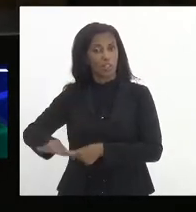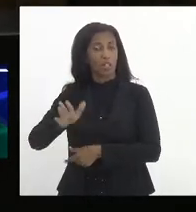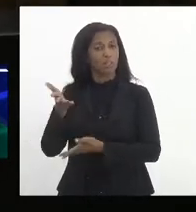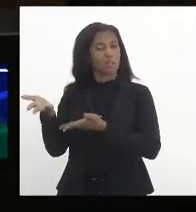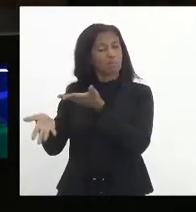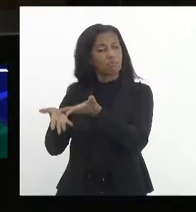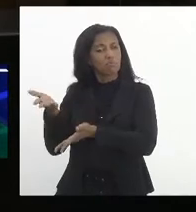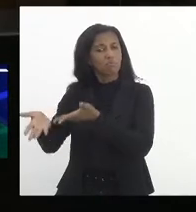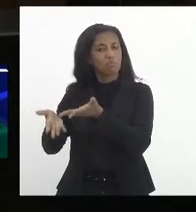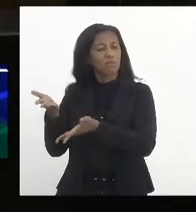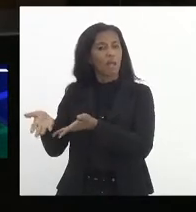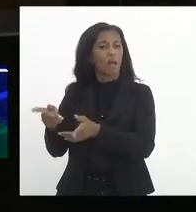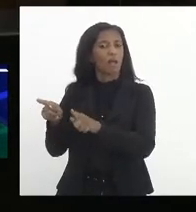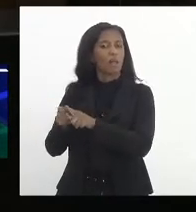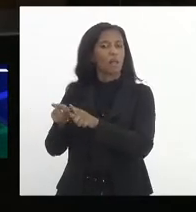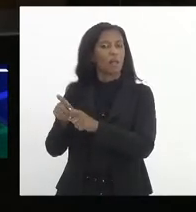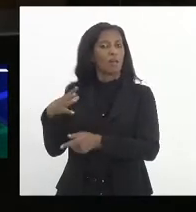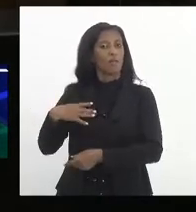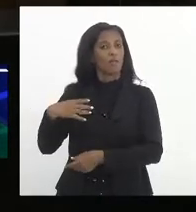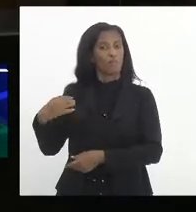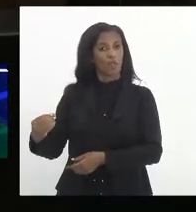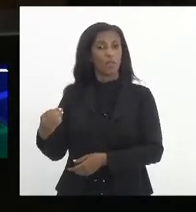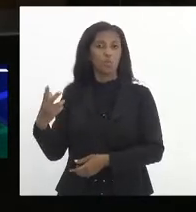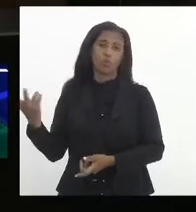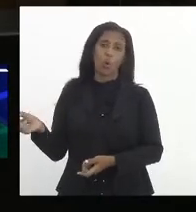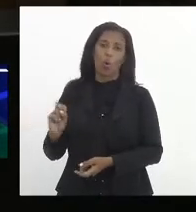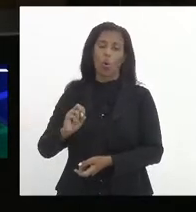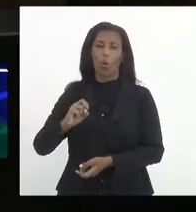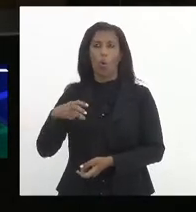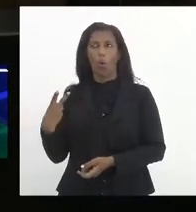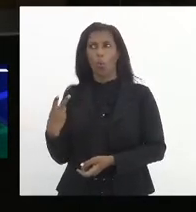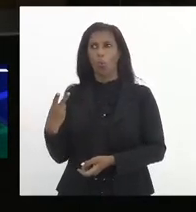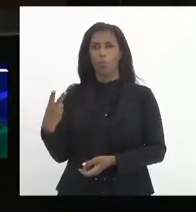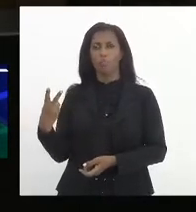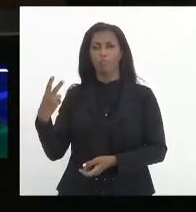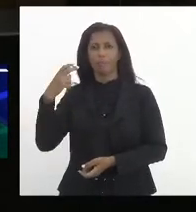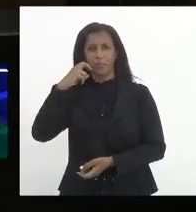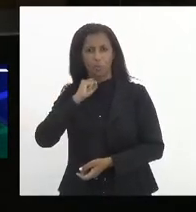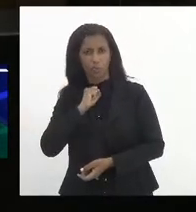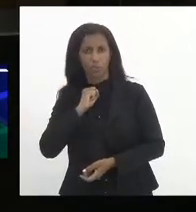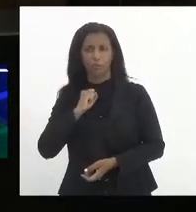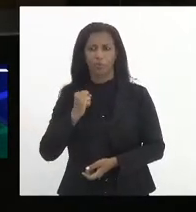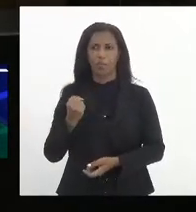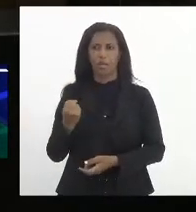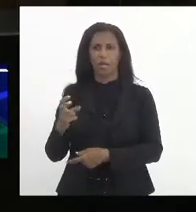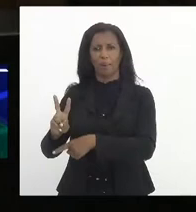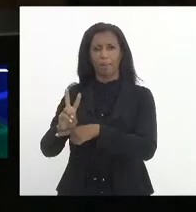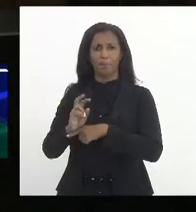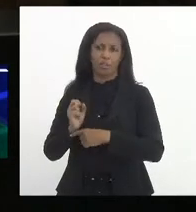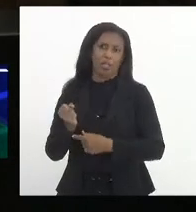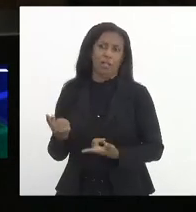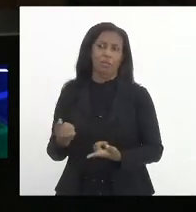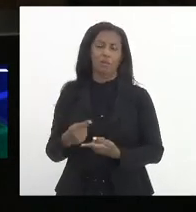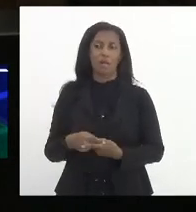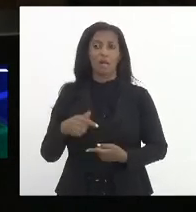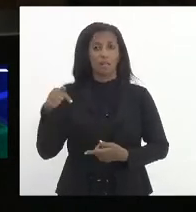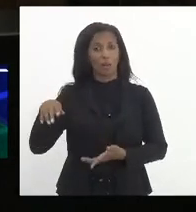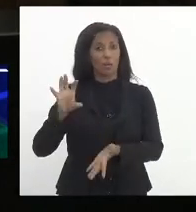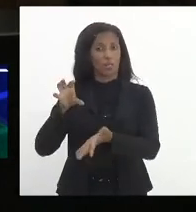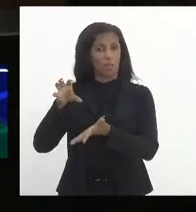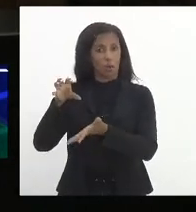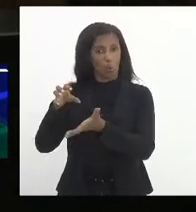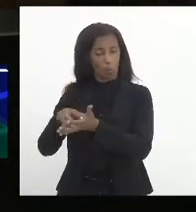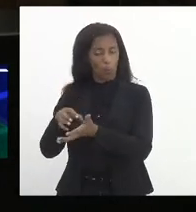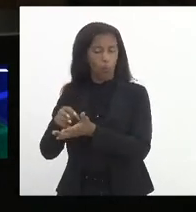de seus filhos ou tutelados entretanto esta Superintendência